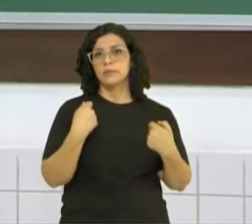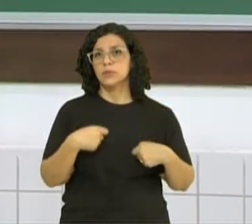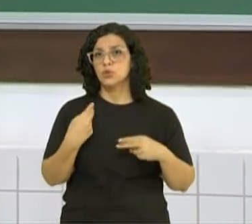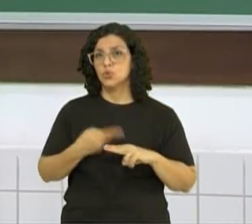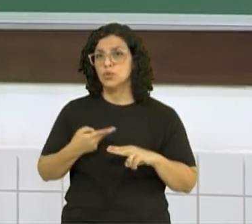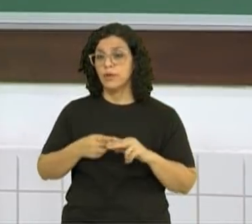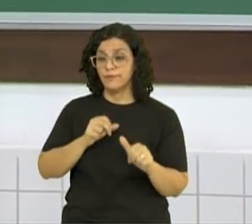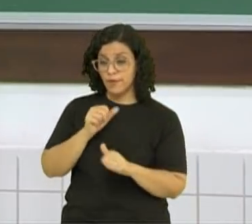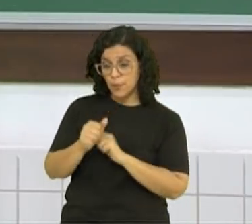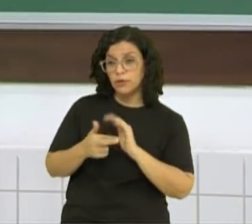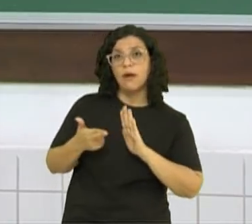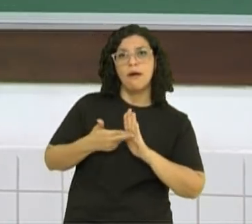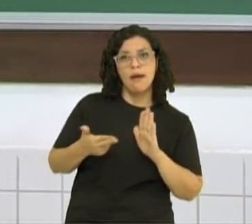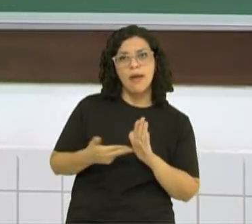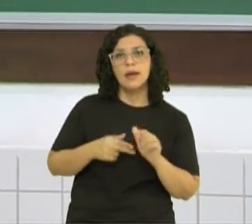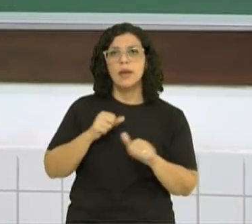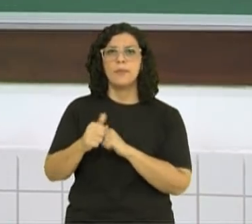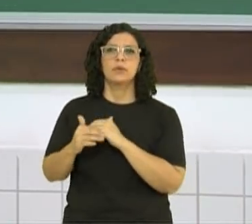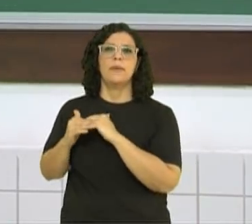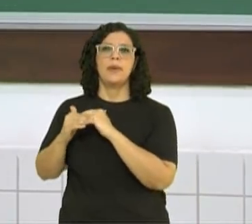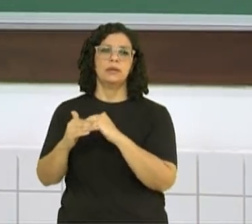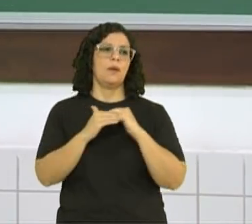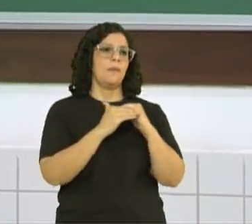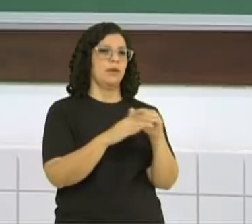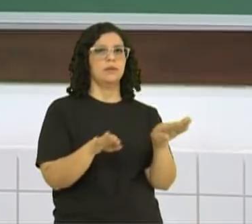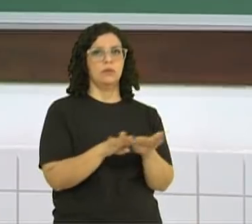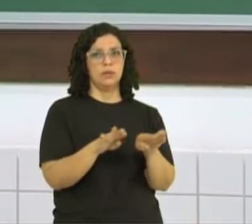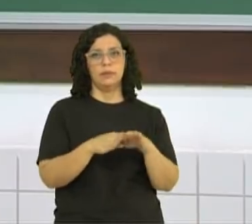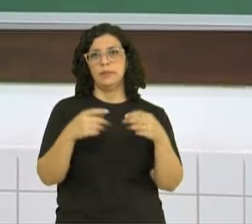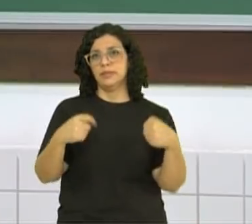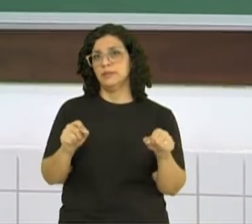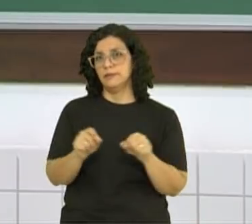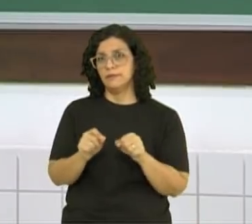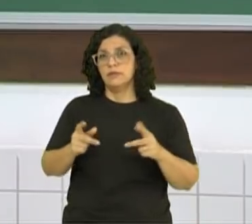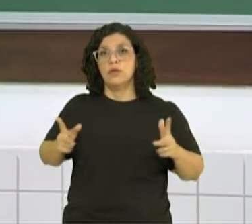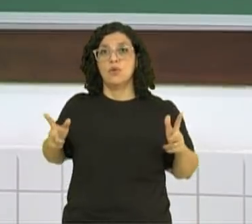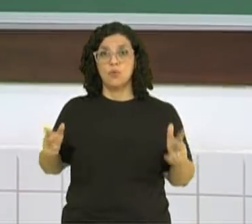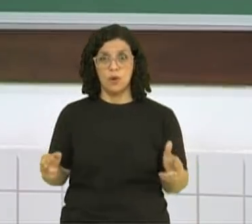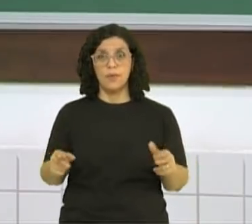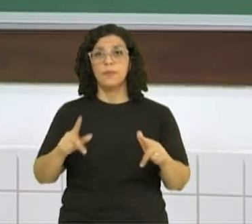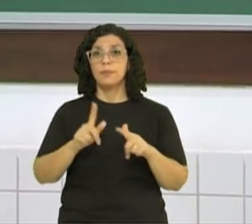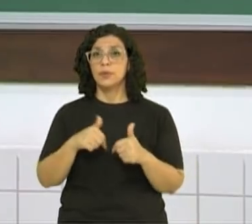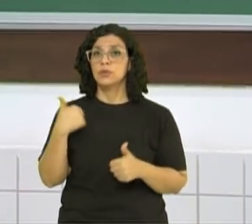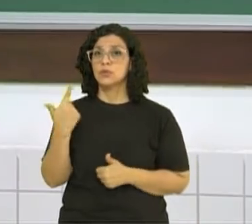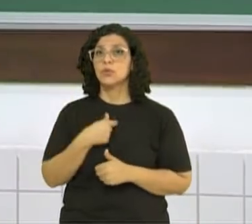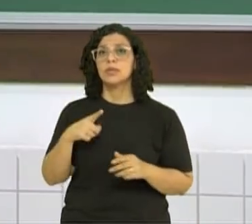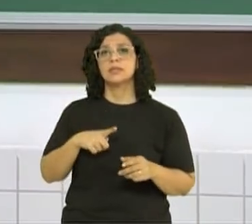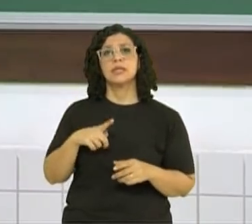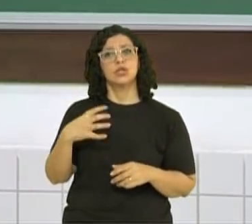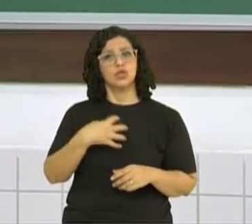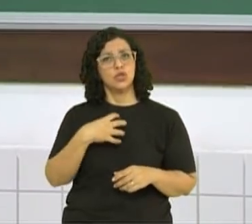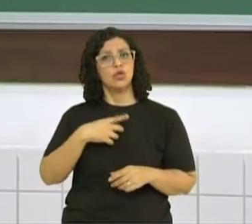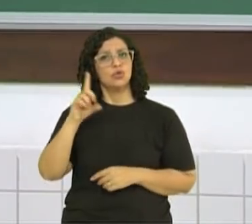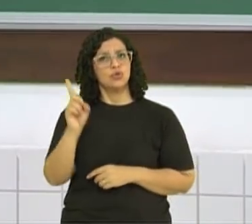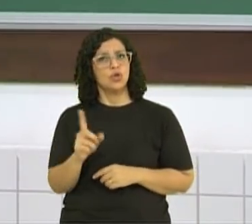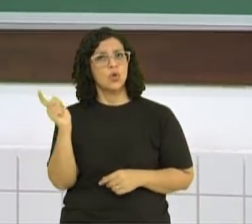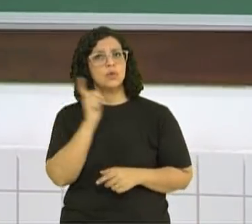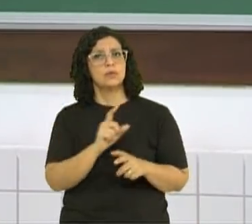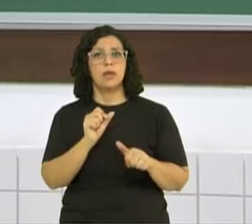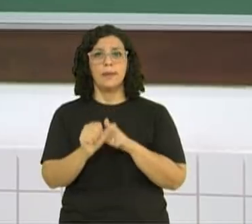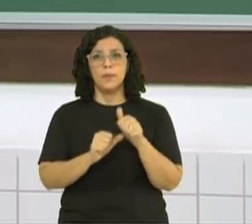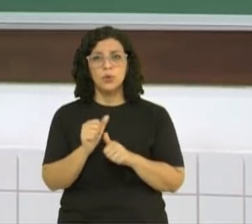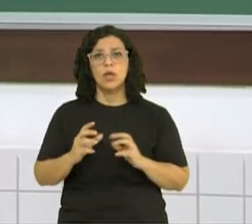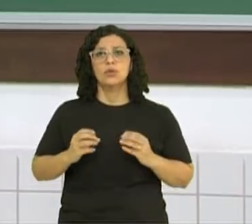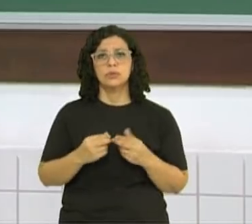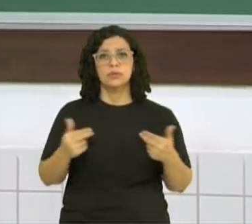for alterar essas regras, também essas entidades que devem fazer, né? Então, elas têm essa jurisprudência, né, para estar realizando